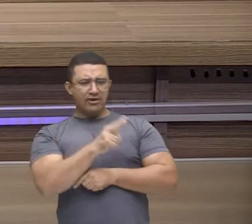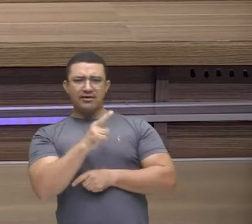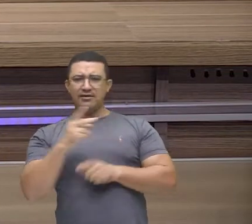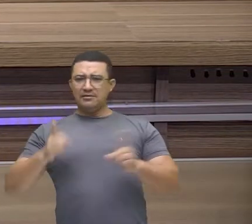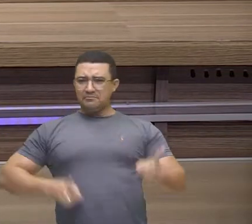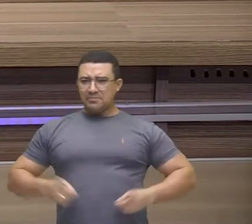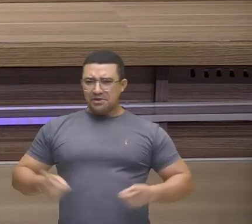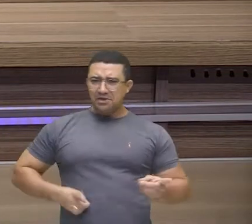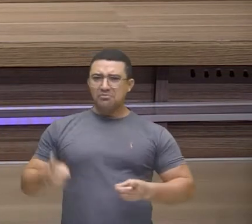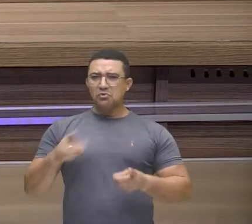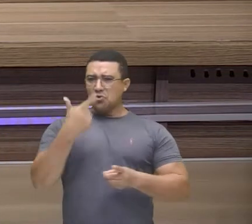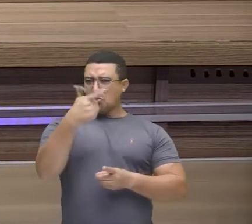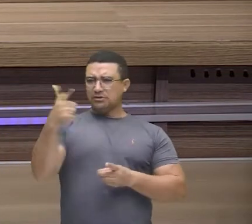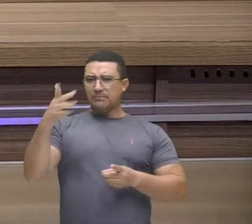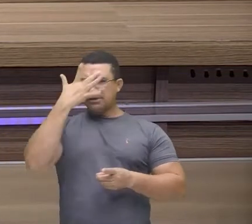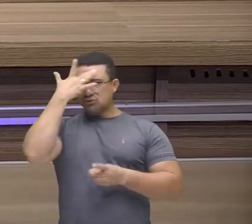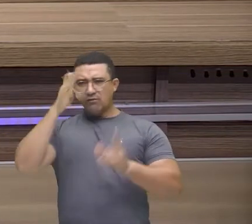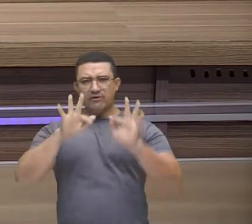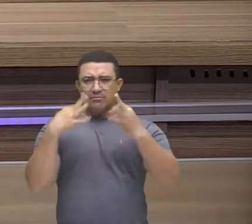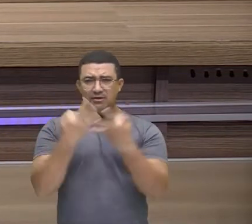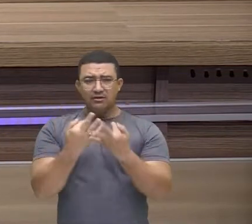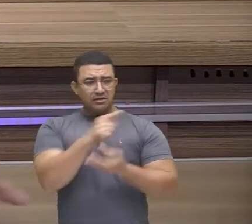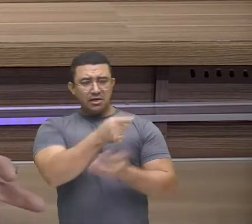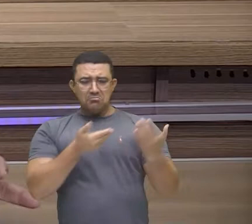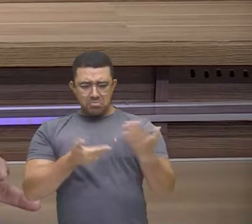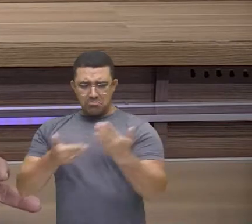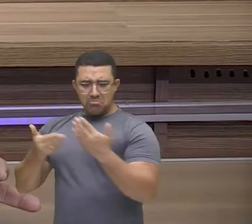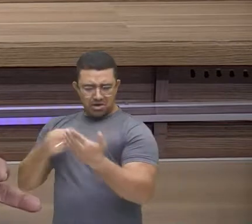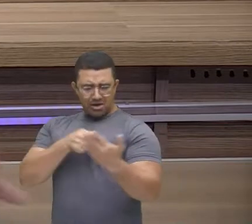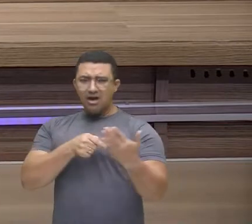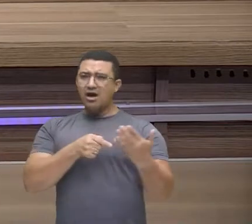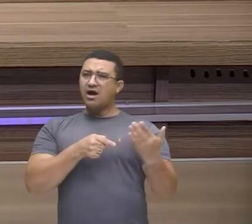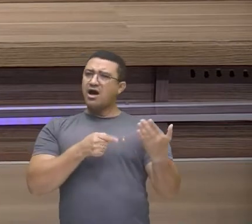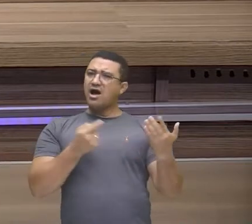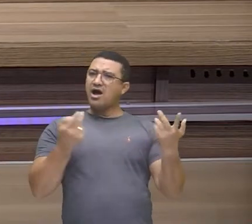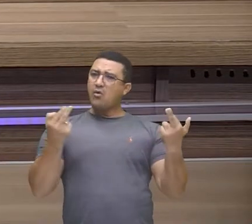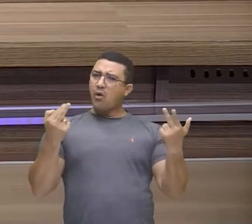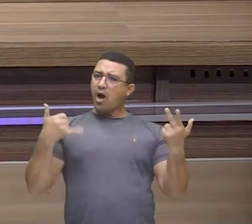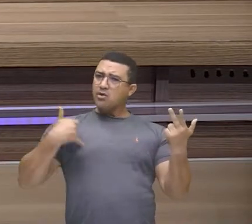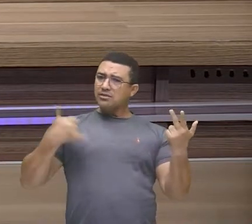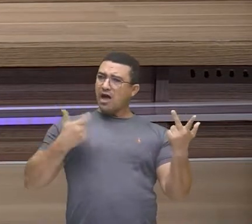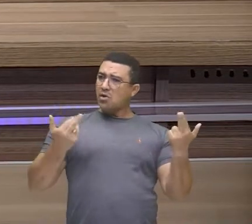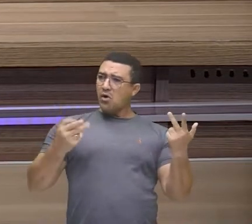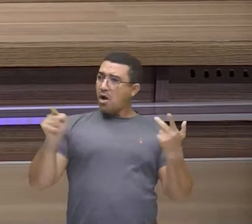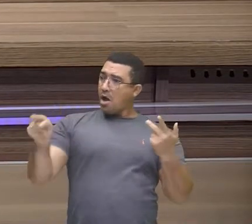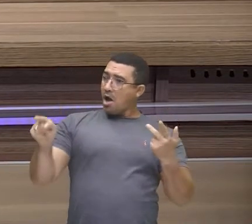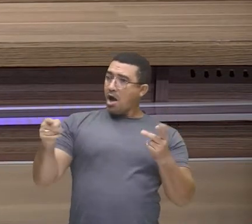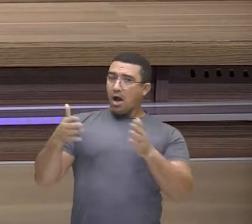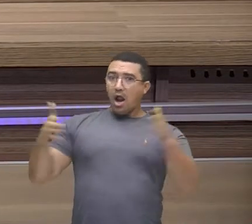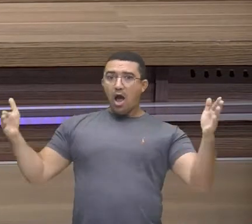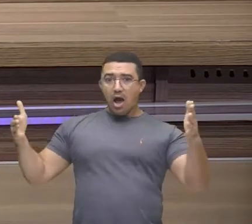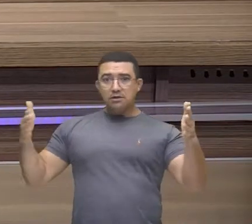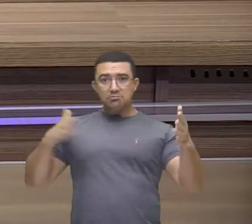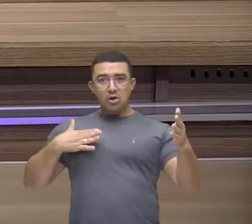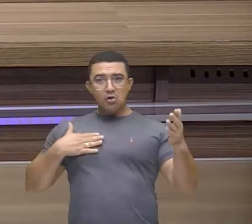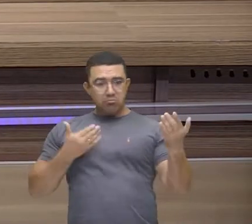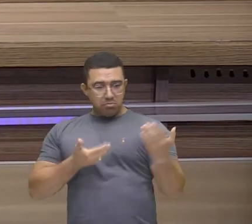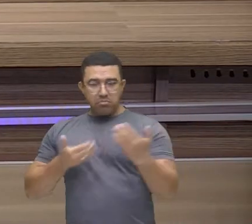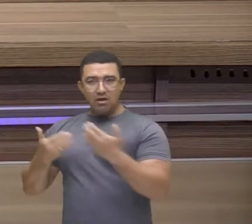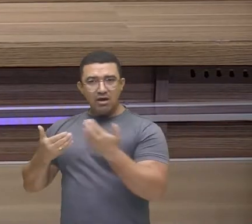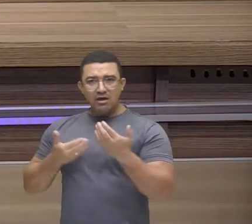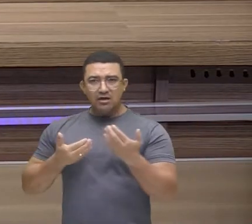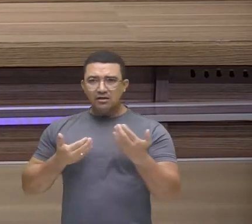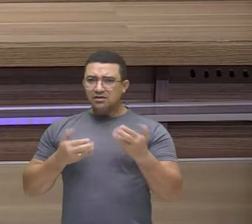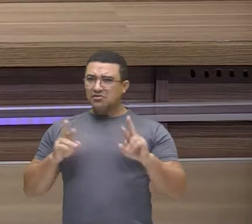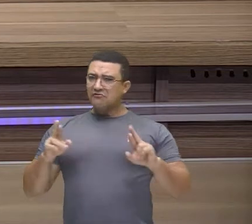outro parente, que o bebê dela tem a mesma idade, mas ele é pequeno, e o outro é grandão, né? Aí ela quer que o dela seja grande que nem o outro,